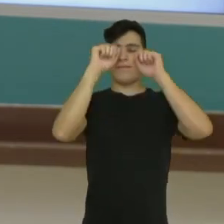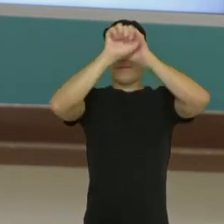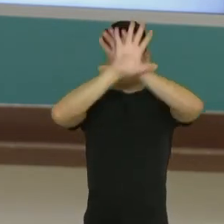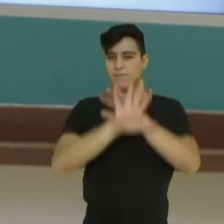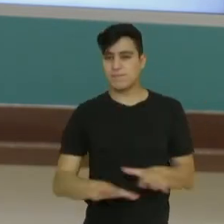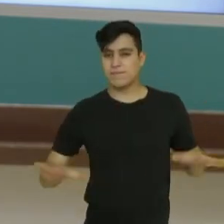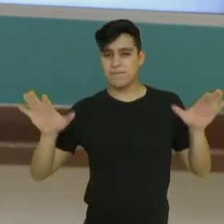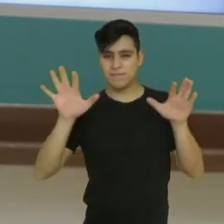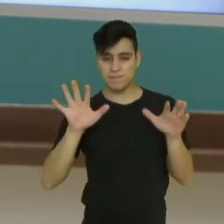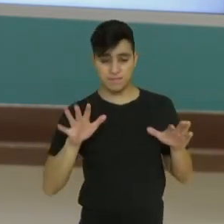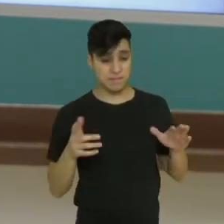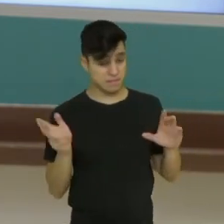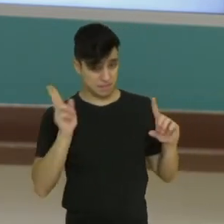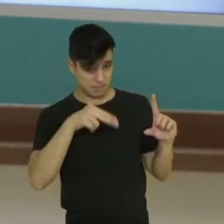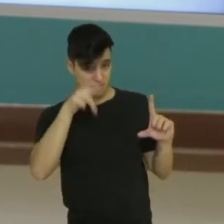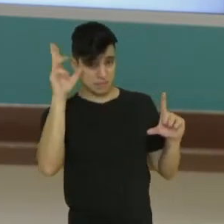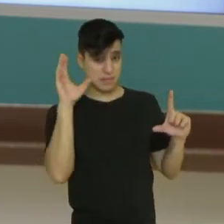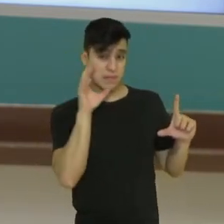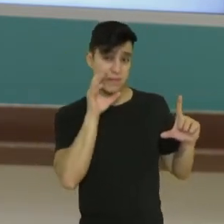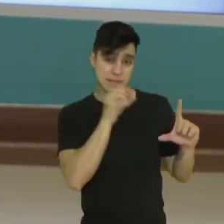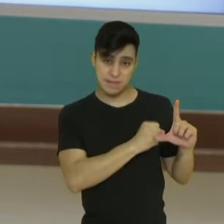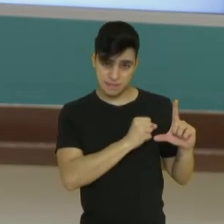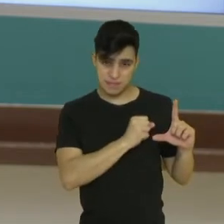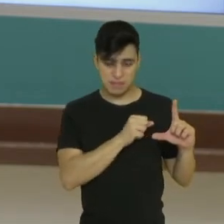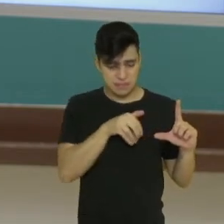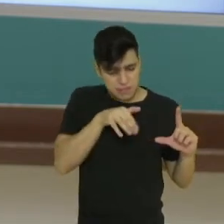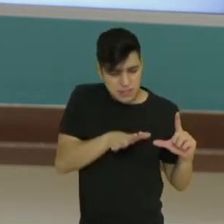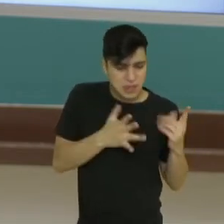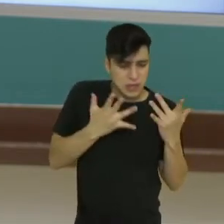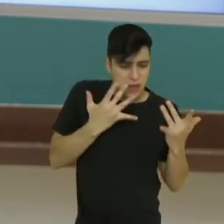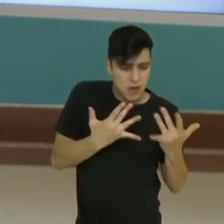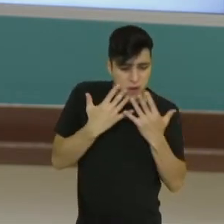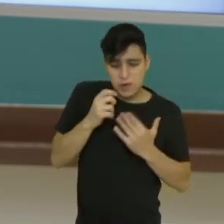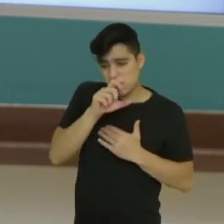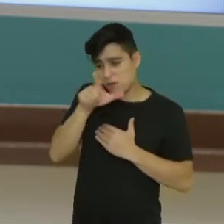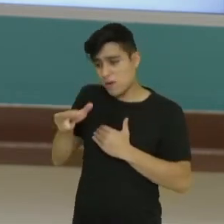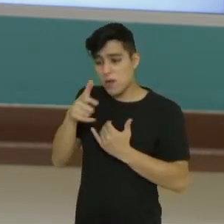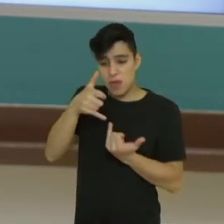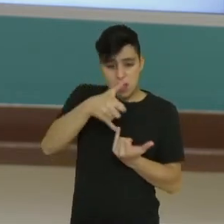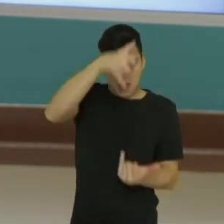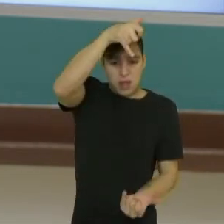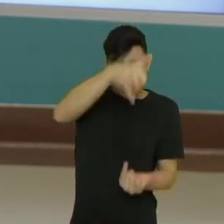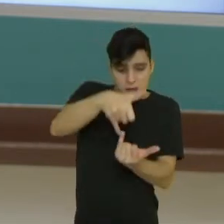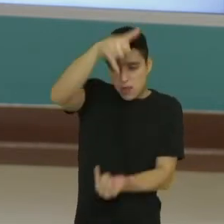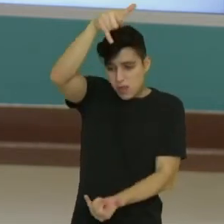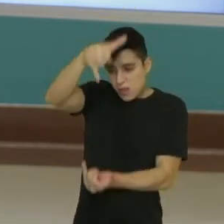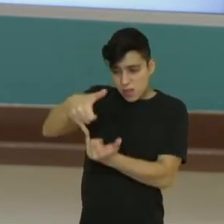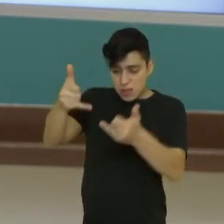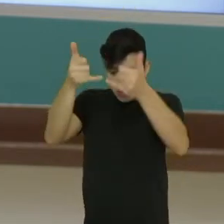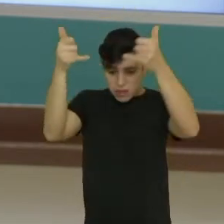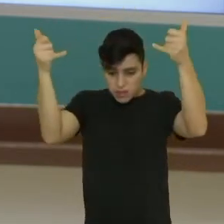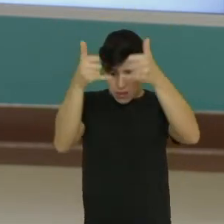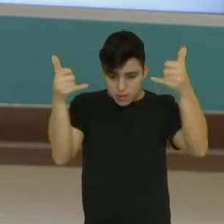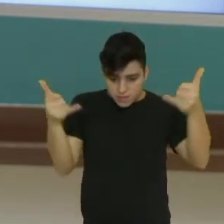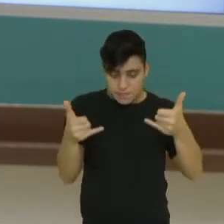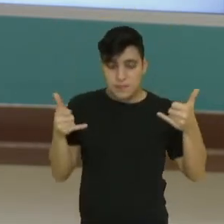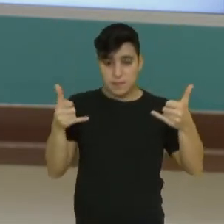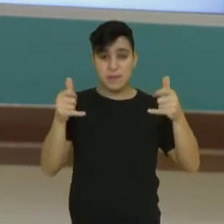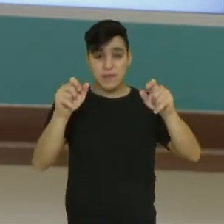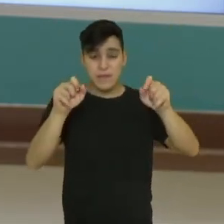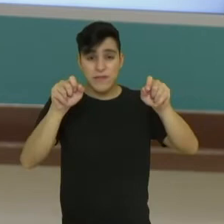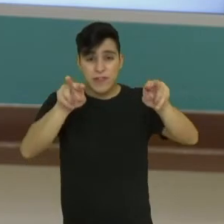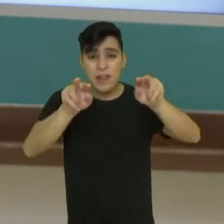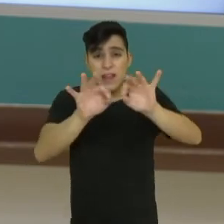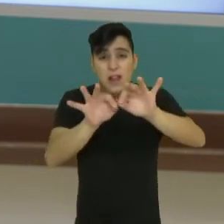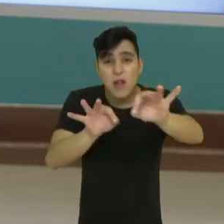agora uma pintura rápida, que vai trabalhar muito mais a cor do que a linha, e vai dar uma ilusão de ótica, que vai dar essa coisa